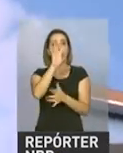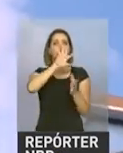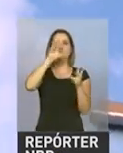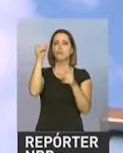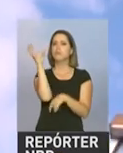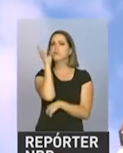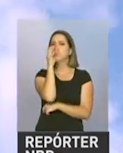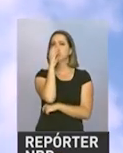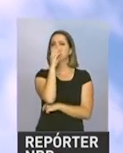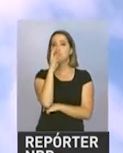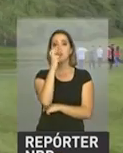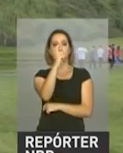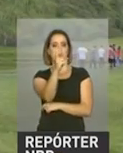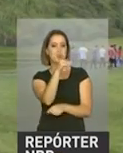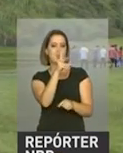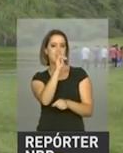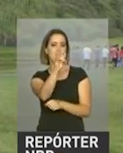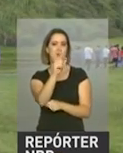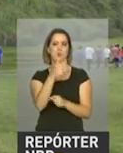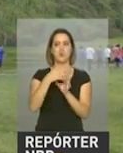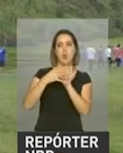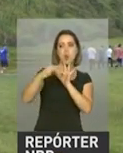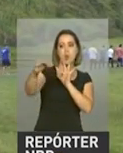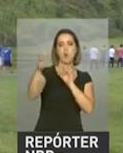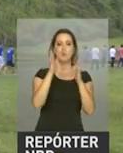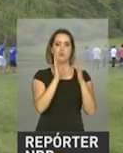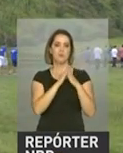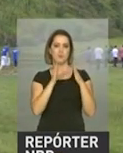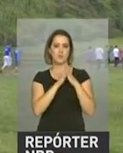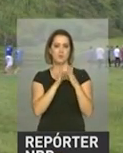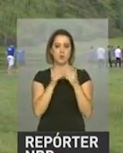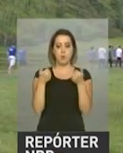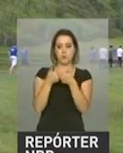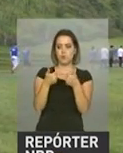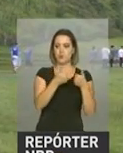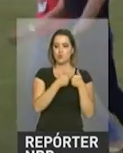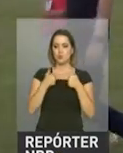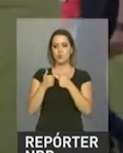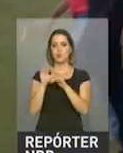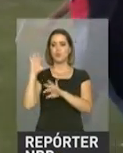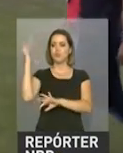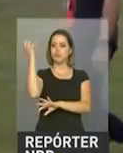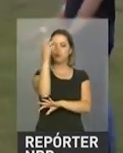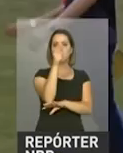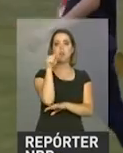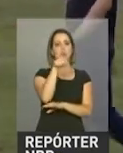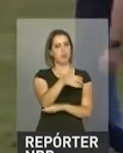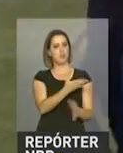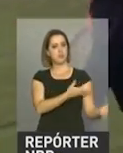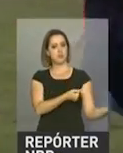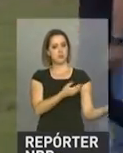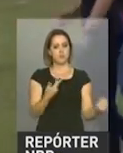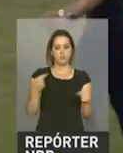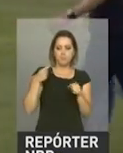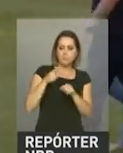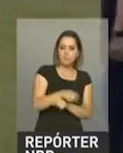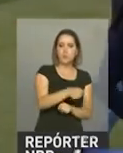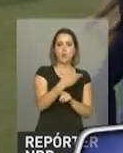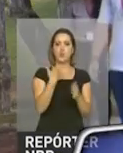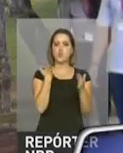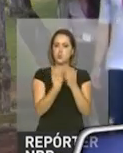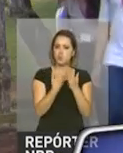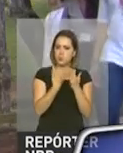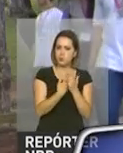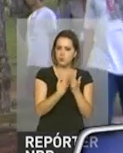todos. E por 5 dias, longe de casa e lado a lado com a natureza, esses adolescentes mergulharam fundo nos